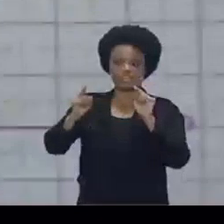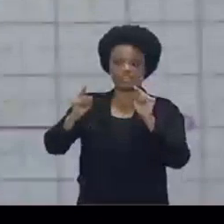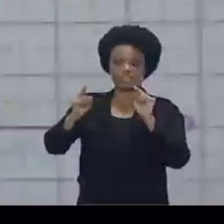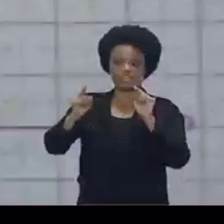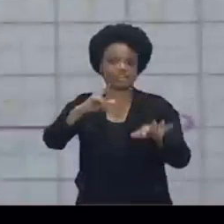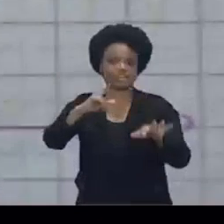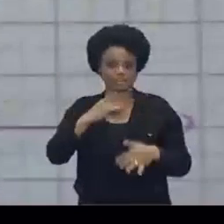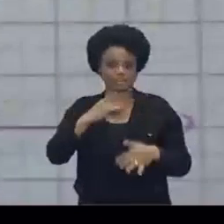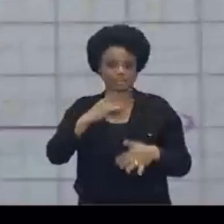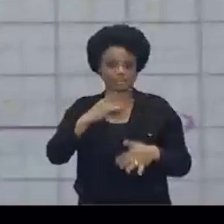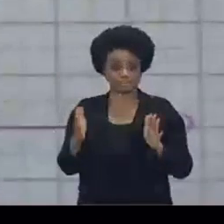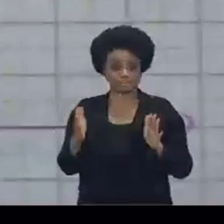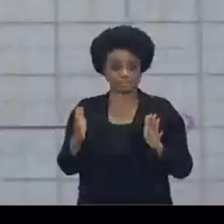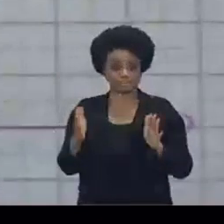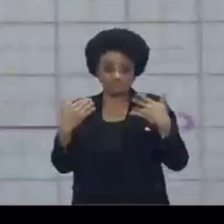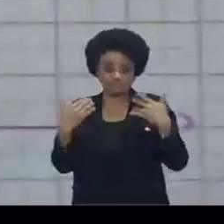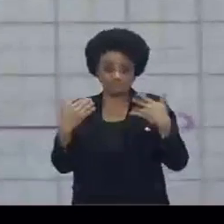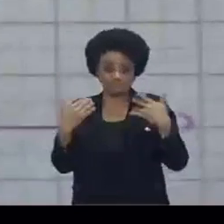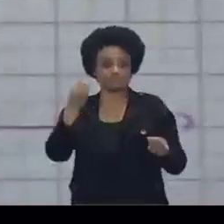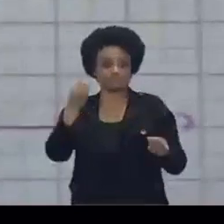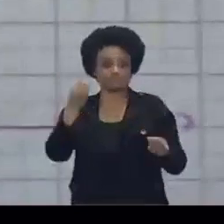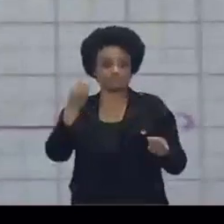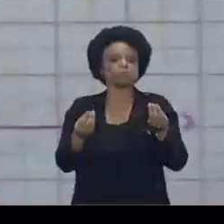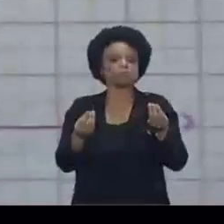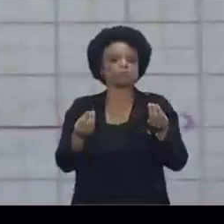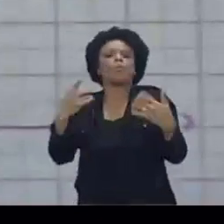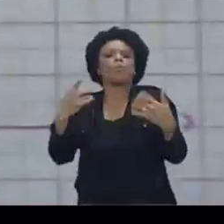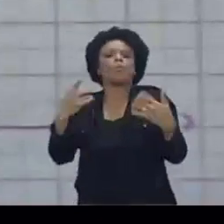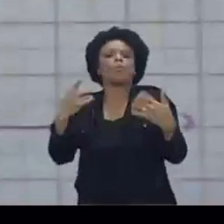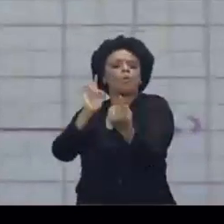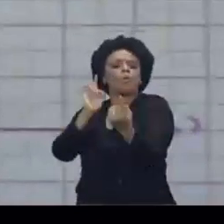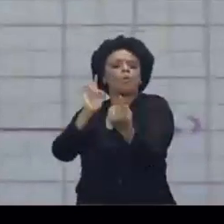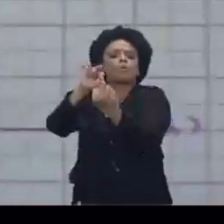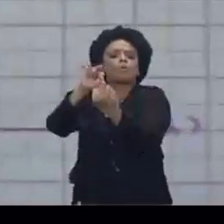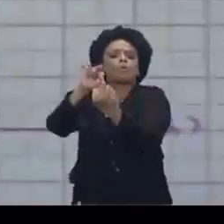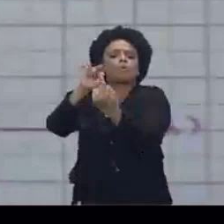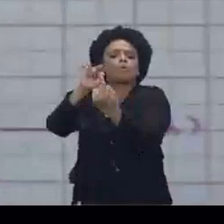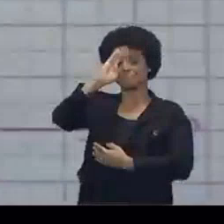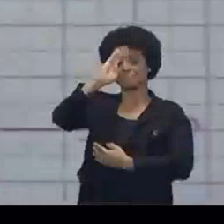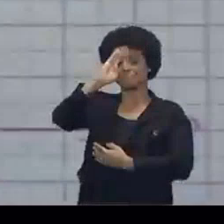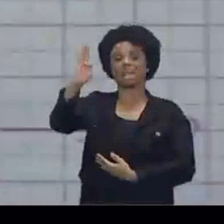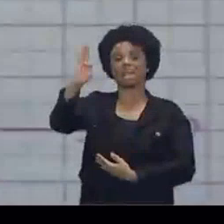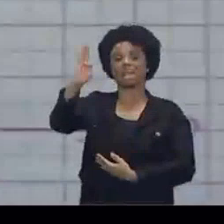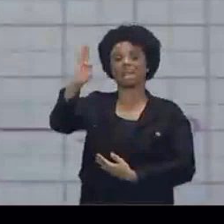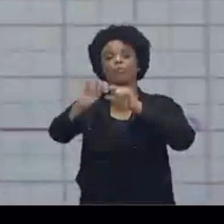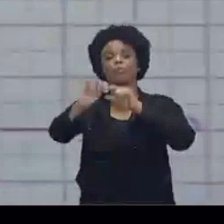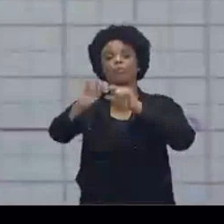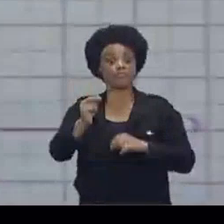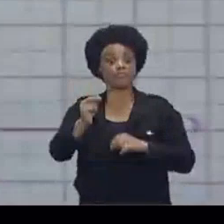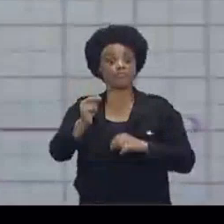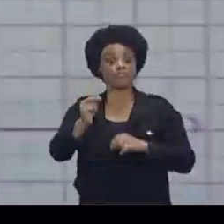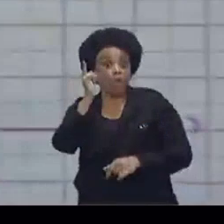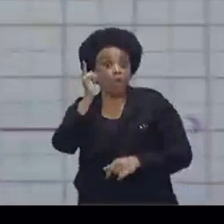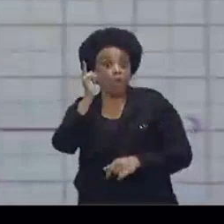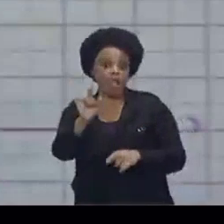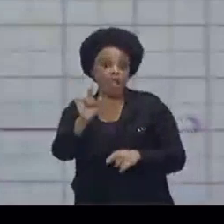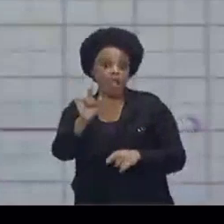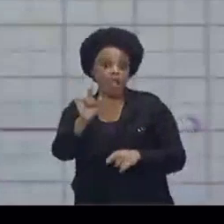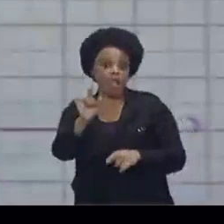tem, né? Então, qual que é o objetivo principal? É você conseguir caracterizar